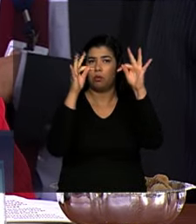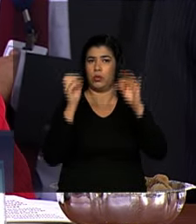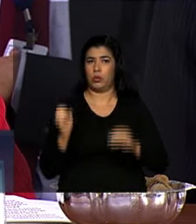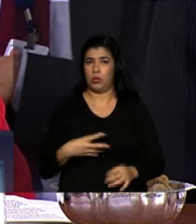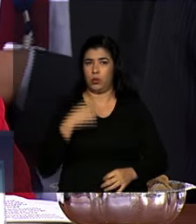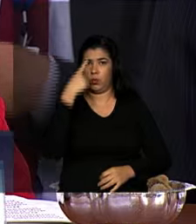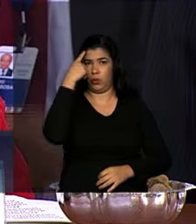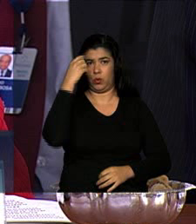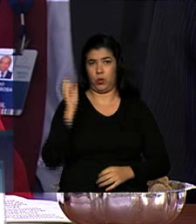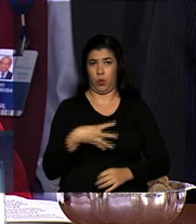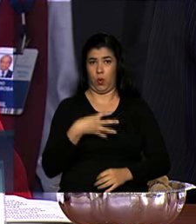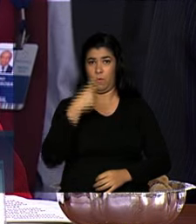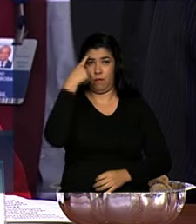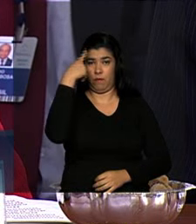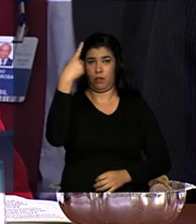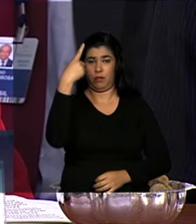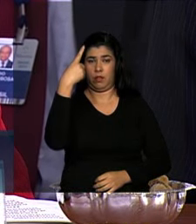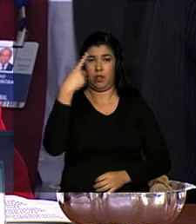No Brasil,